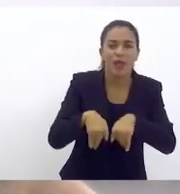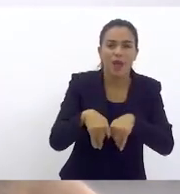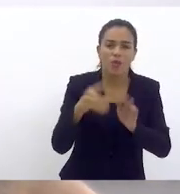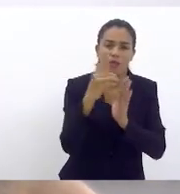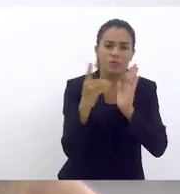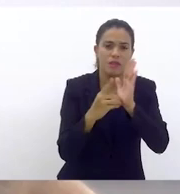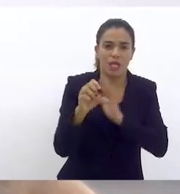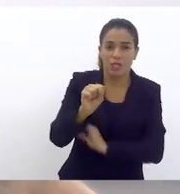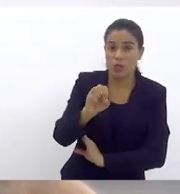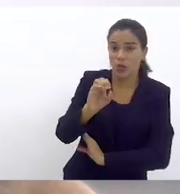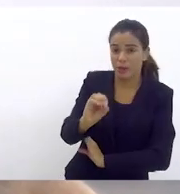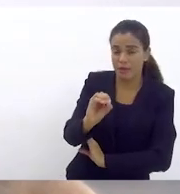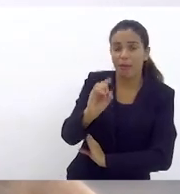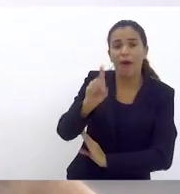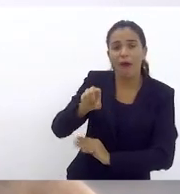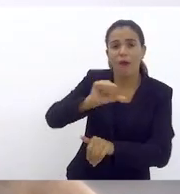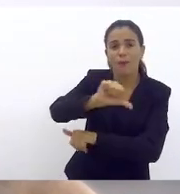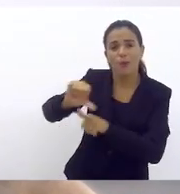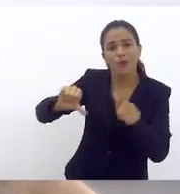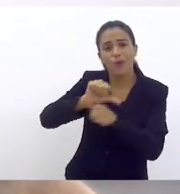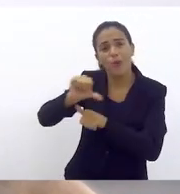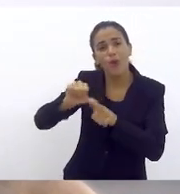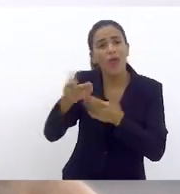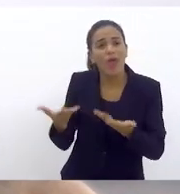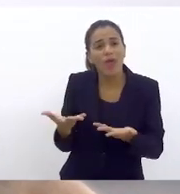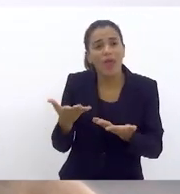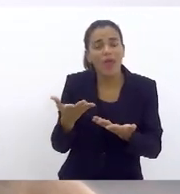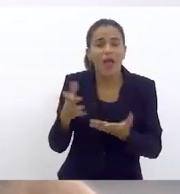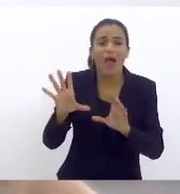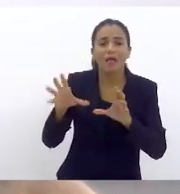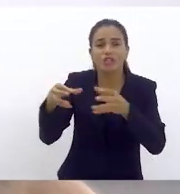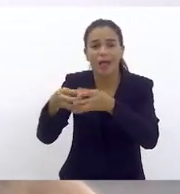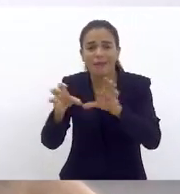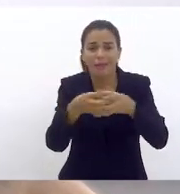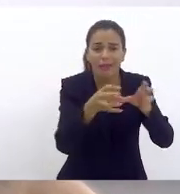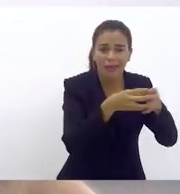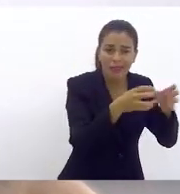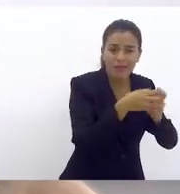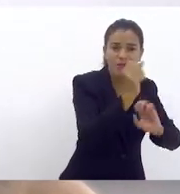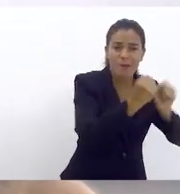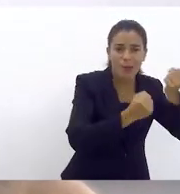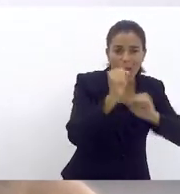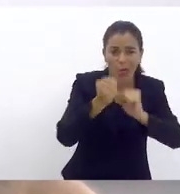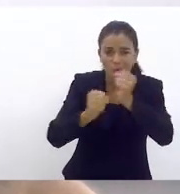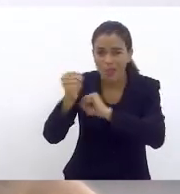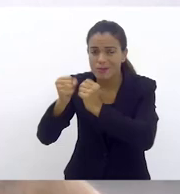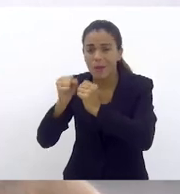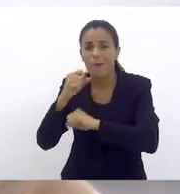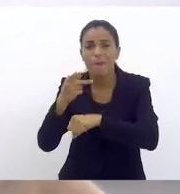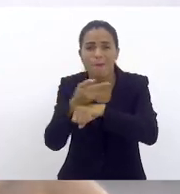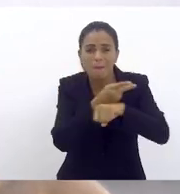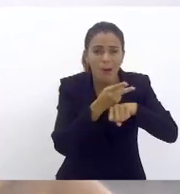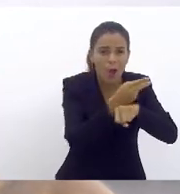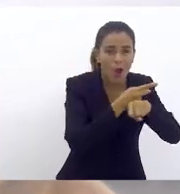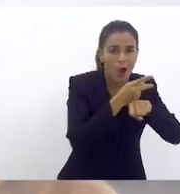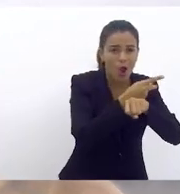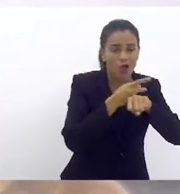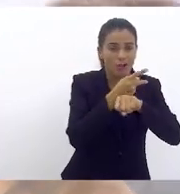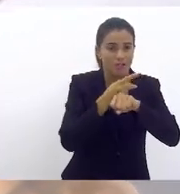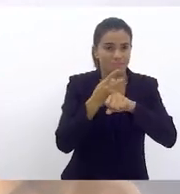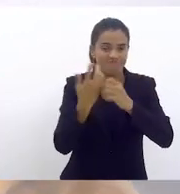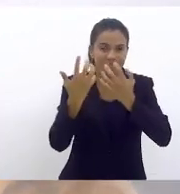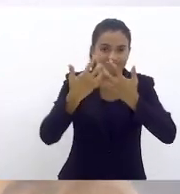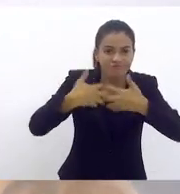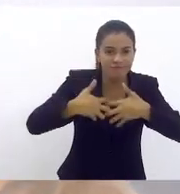mudança significativa das cadeias globais de produção as cadeias globais de produção procurando o máximo de racionalidade